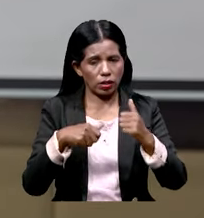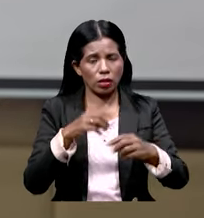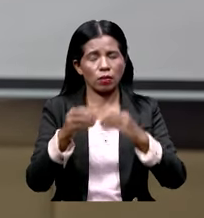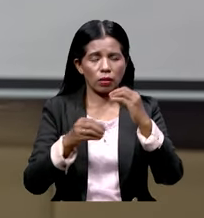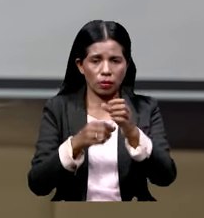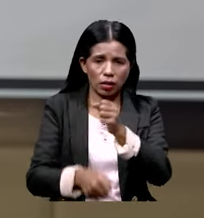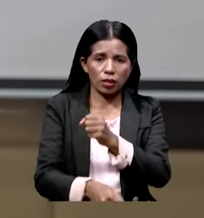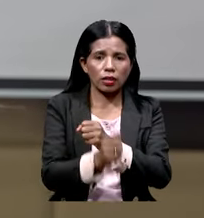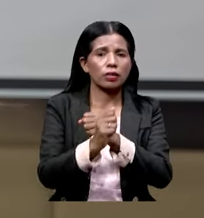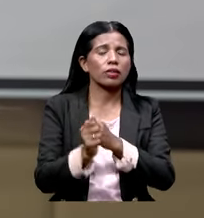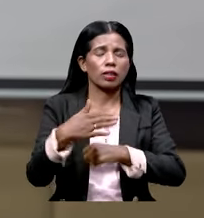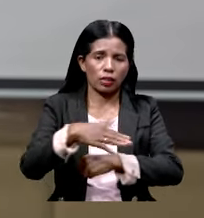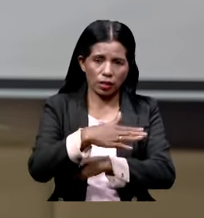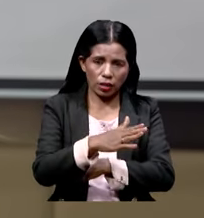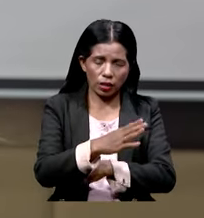pescaria.